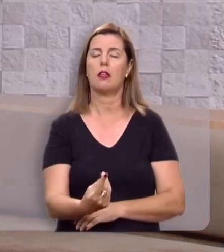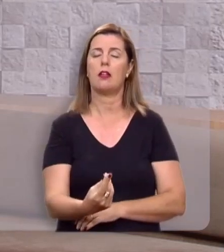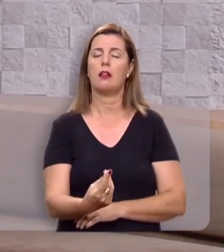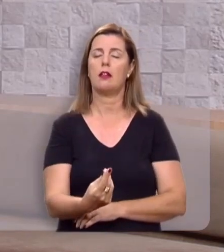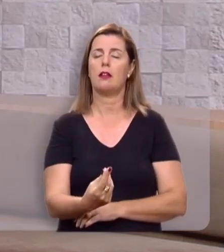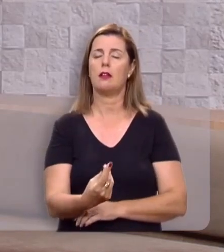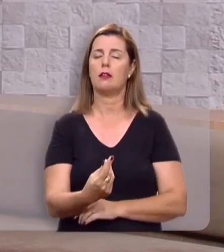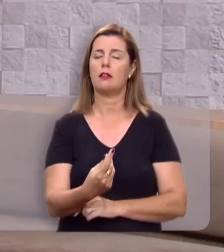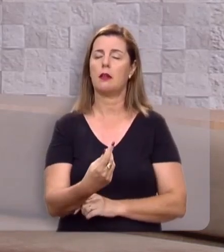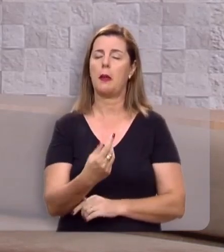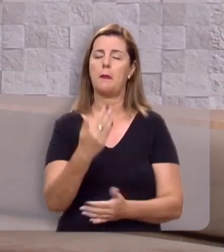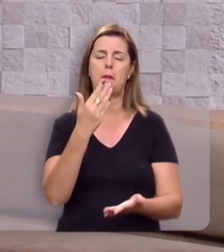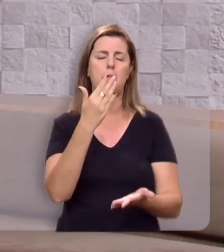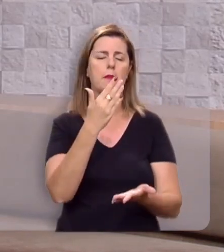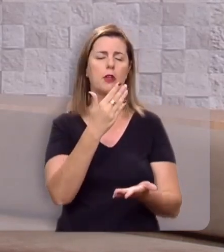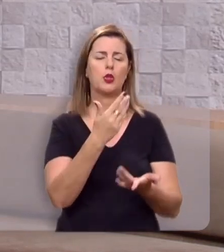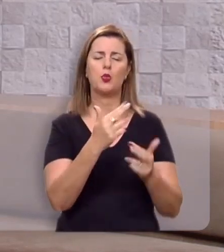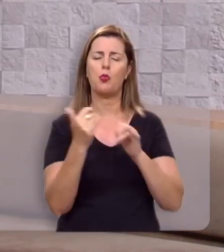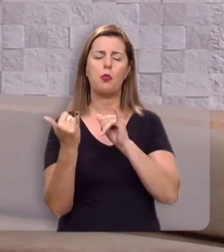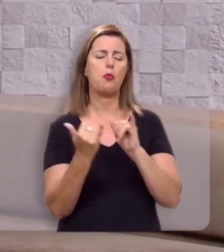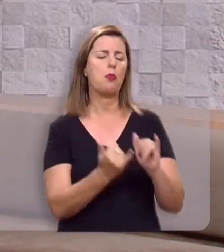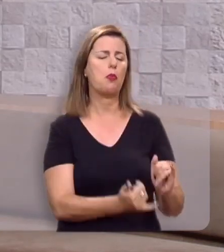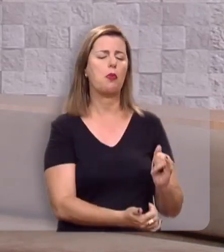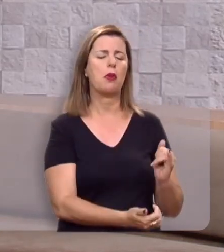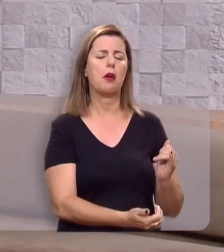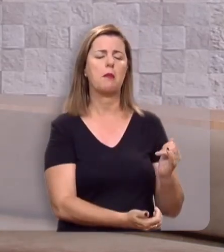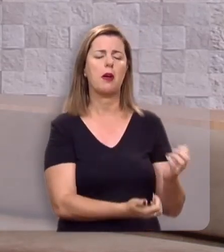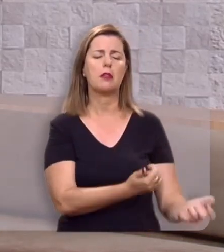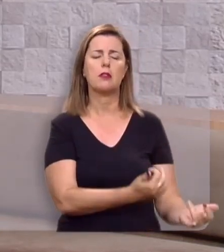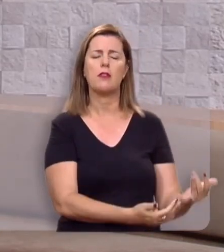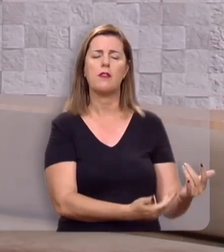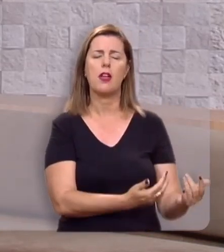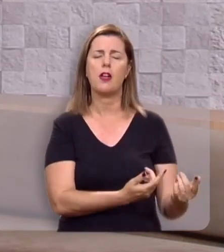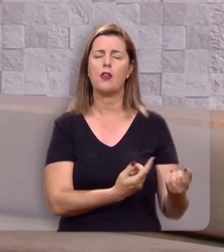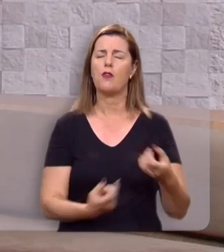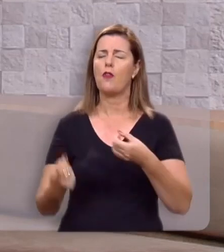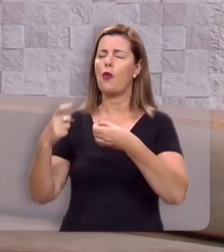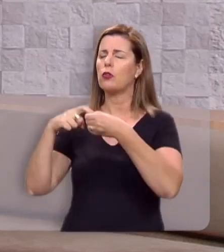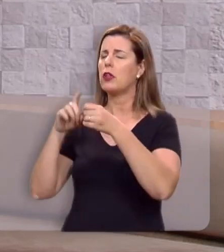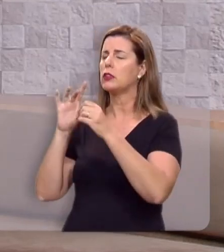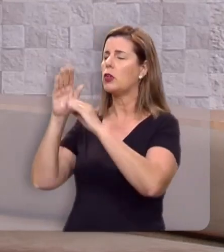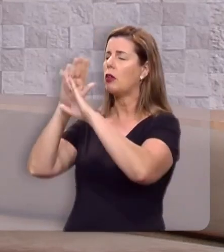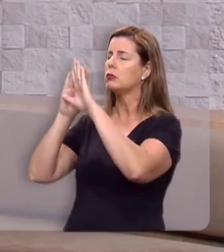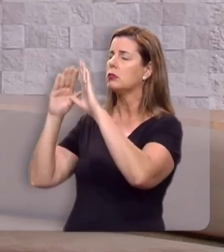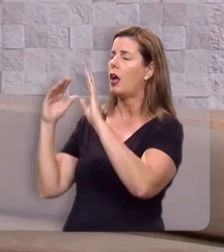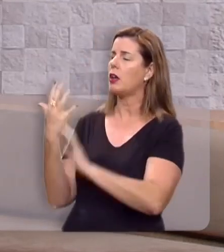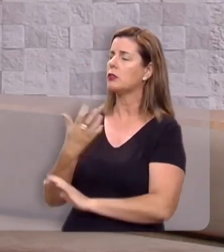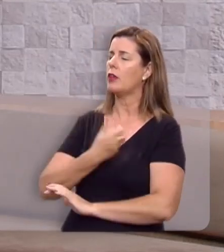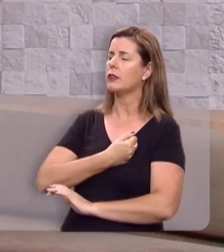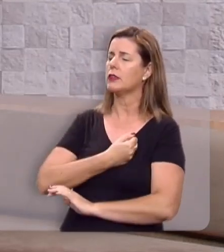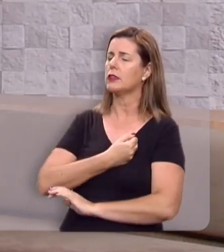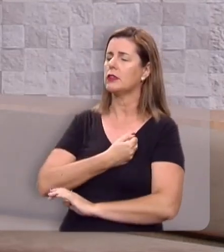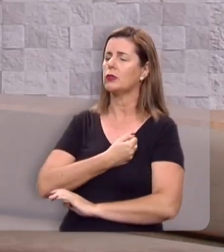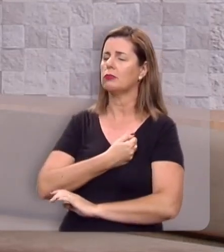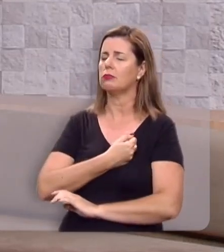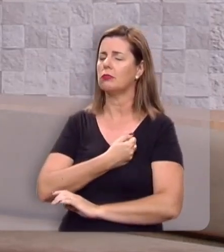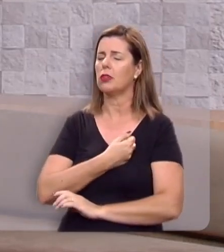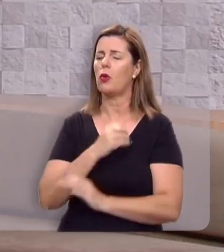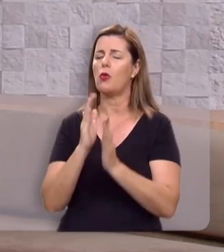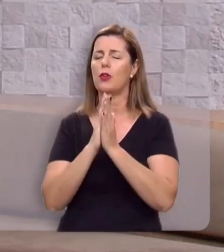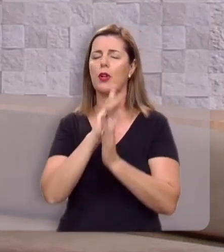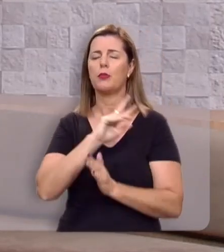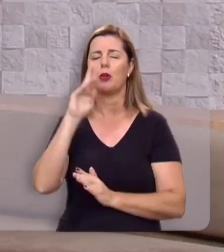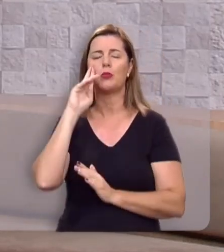eterna e escaparem da ira vindoura e desfrutarem da alegria e da segurança da salvação. Oramos em nome